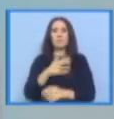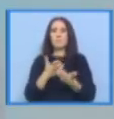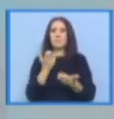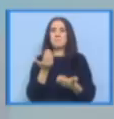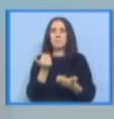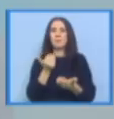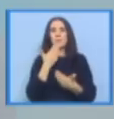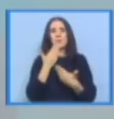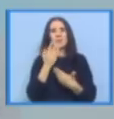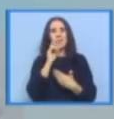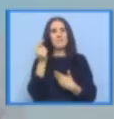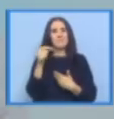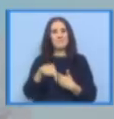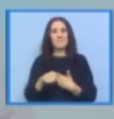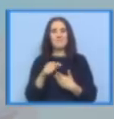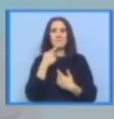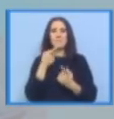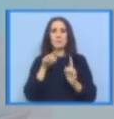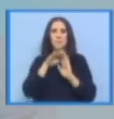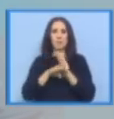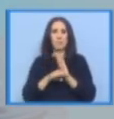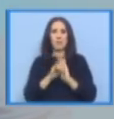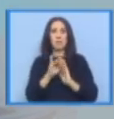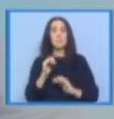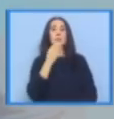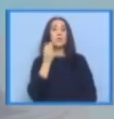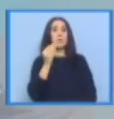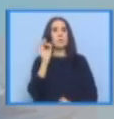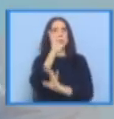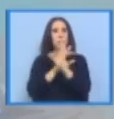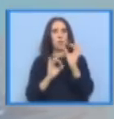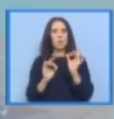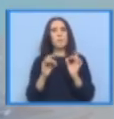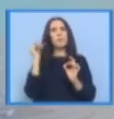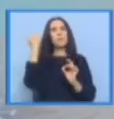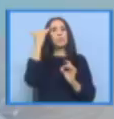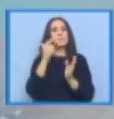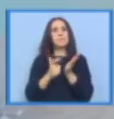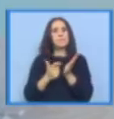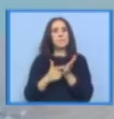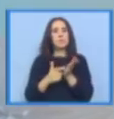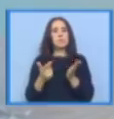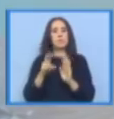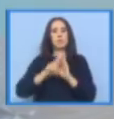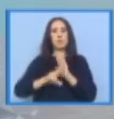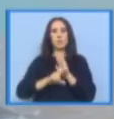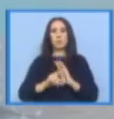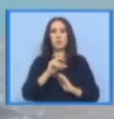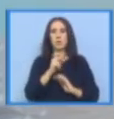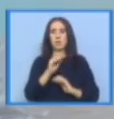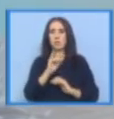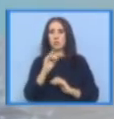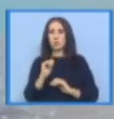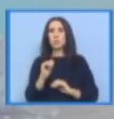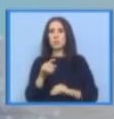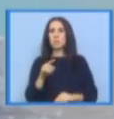Graça Franco, por ter estado uma vez mais aqui no programa Eclésia. Os jovens na Europa precisam de um futuro. É o relatório da Caritas